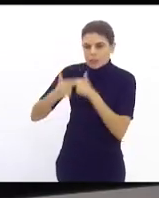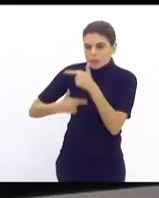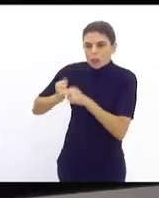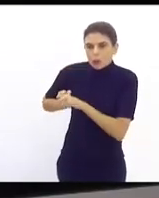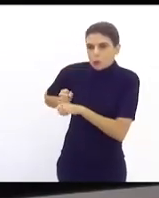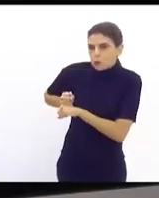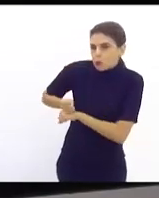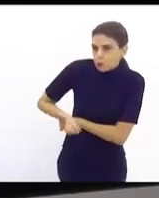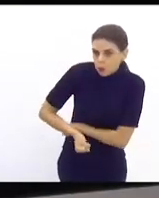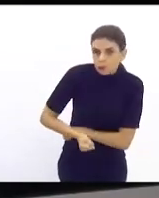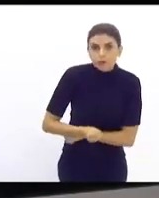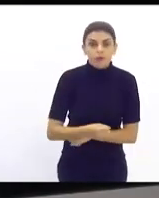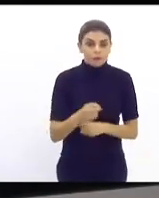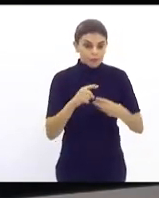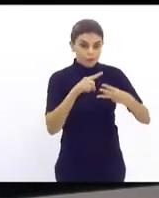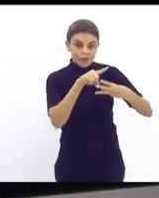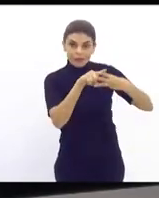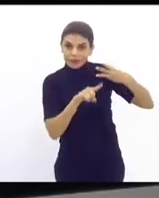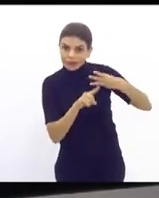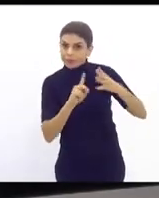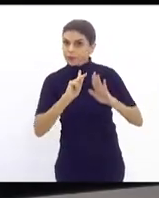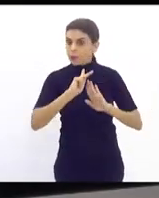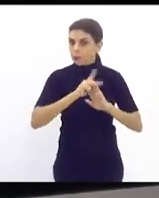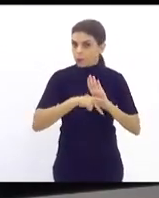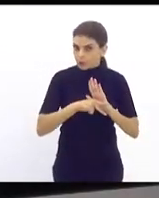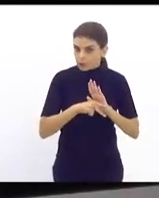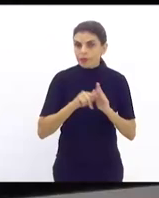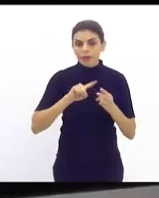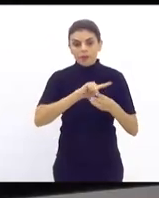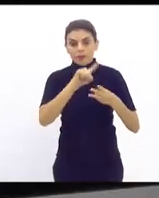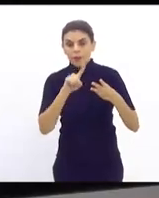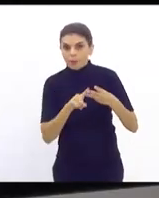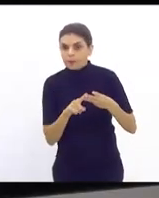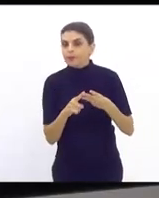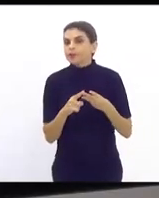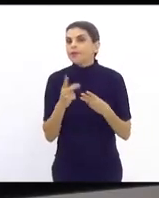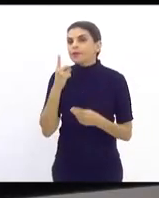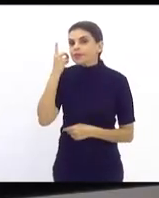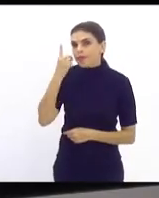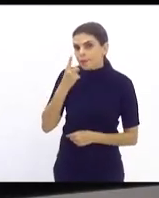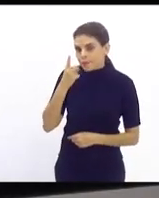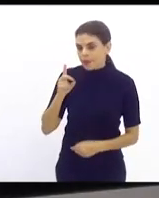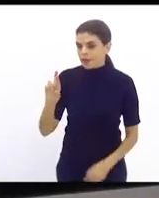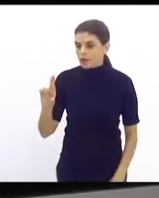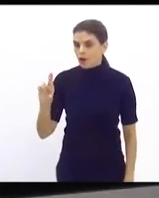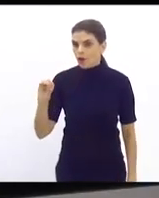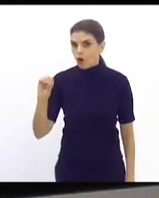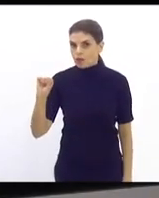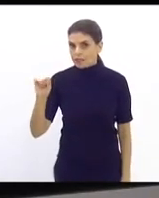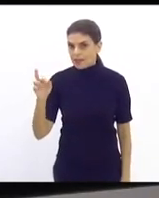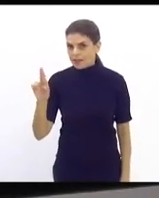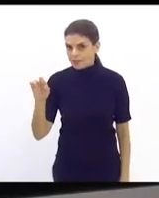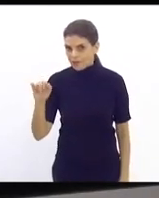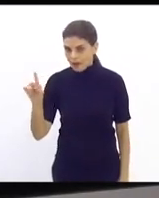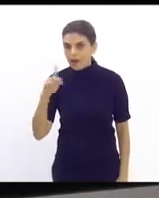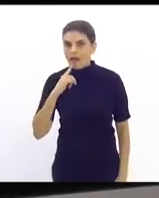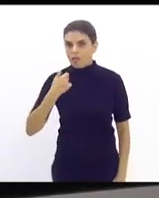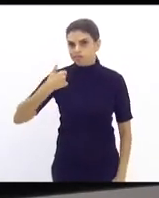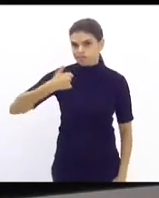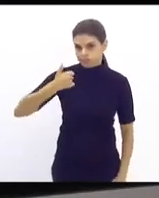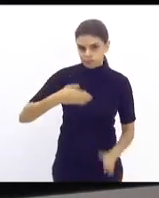Então, o que acontece? Eu primeiro consultei Vossa Excelência, depois o deputado Rosenberg, que dos três é o primeiro na